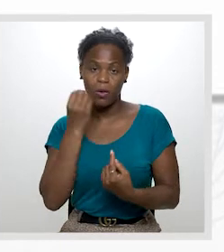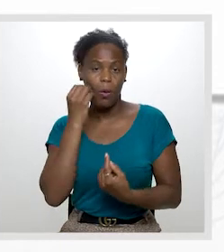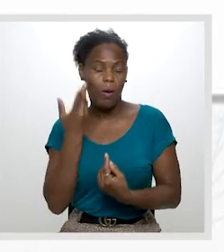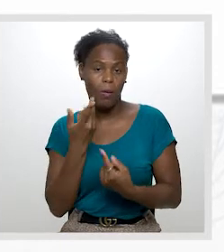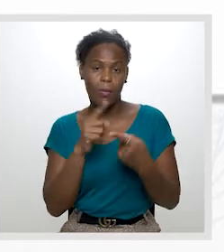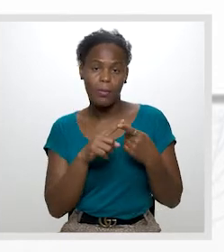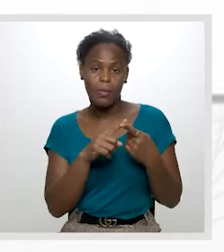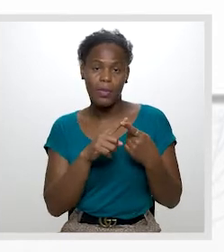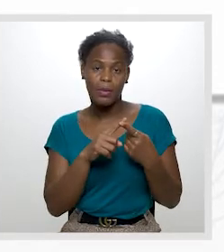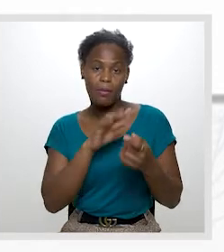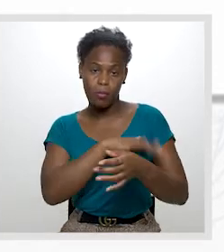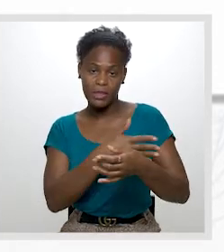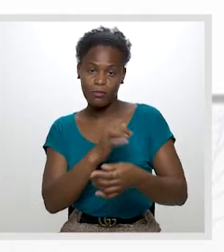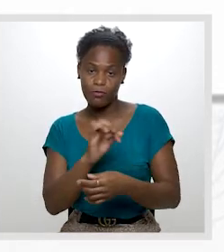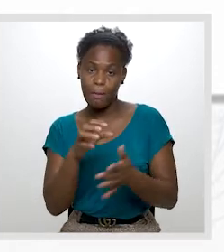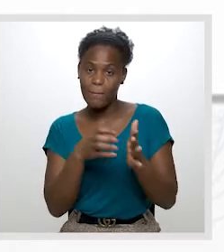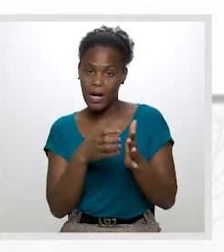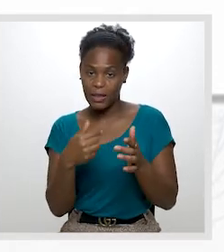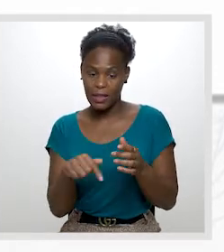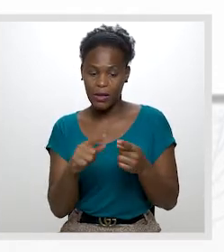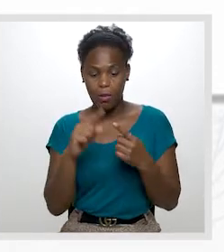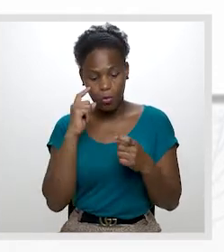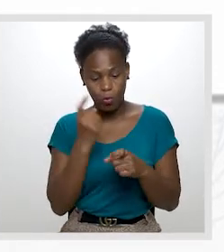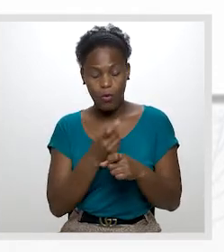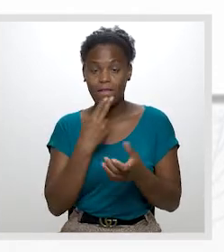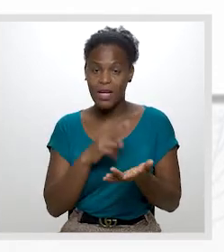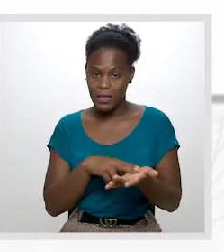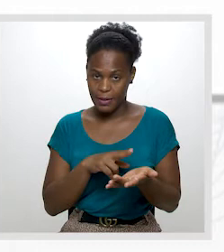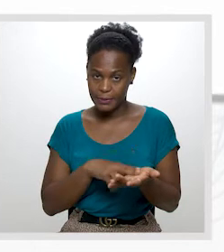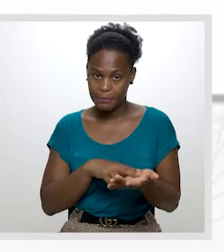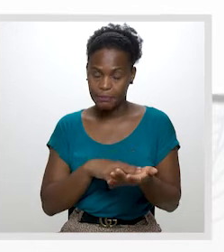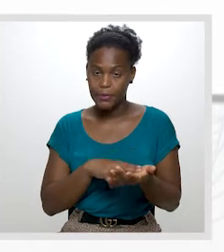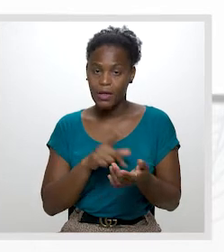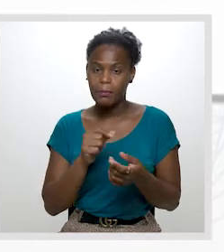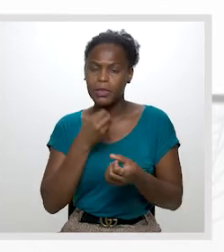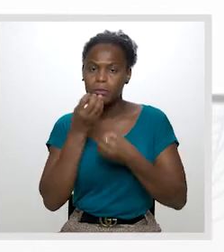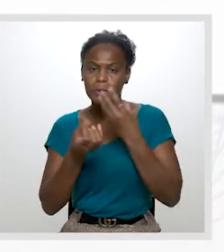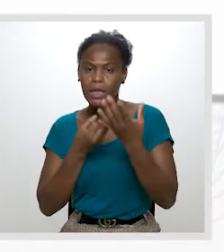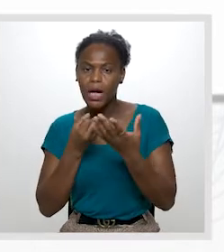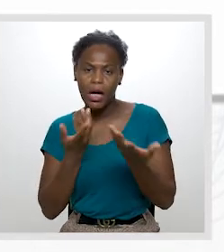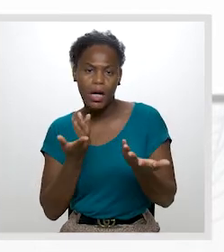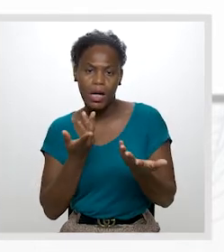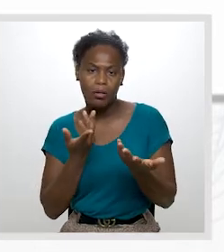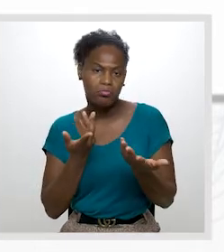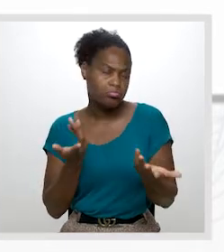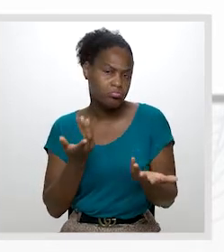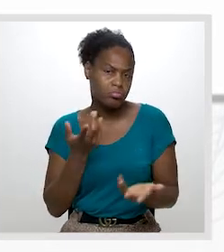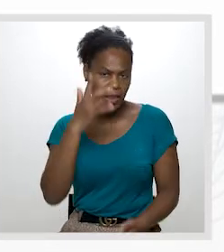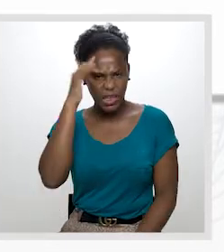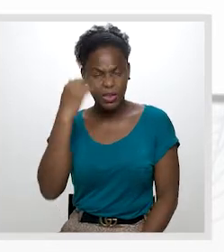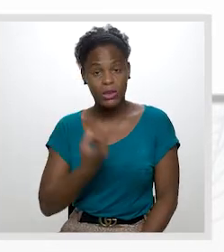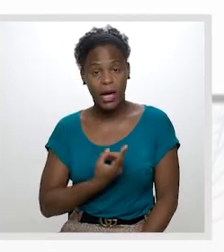algumas características. A poesia de Pessoa é marcada pela procura de uma verdade, a decifração do enigma do